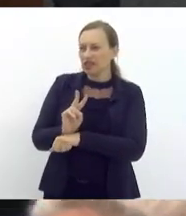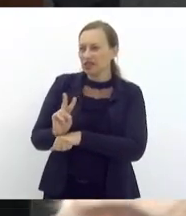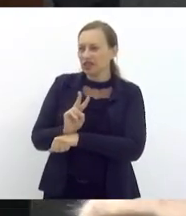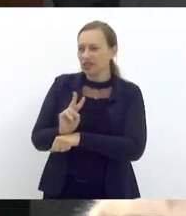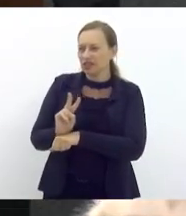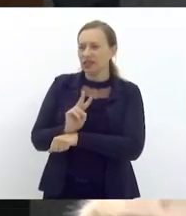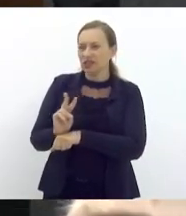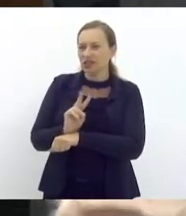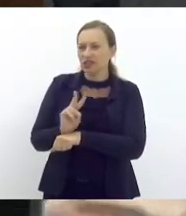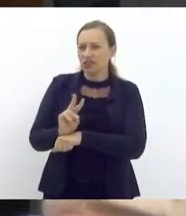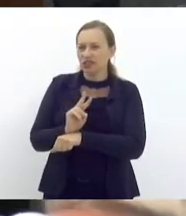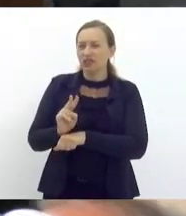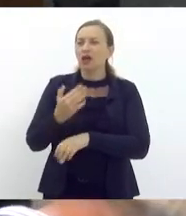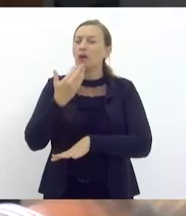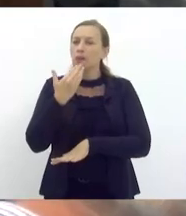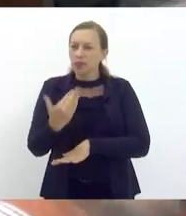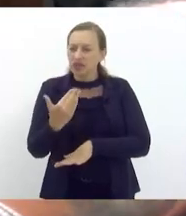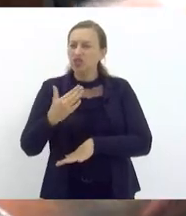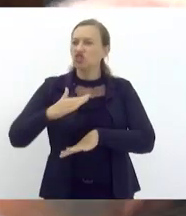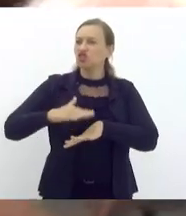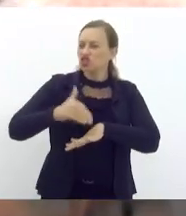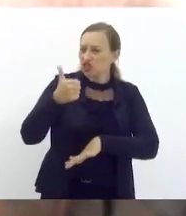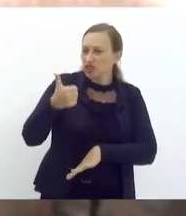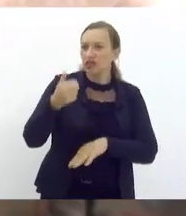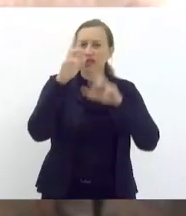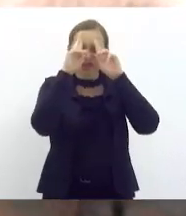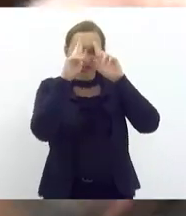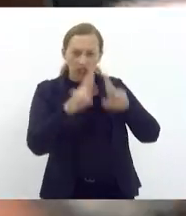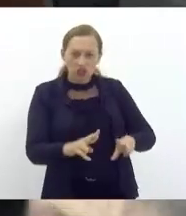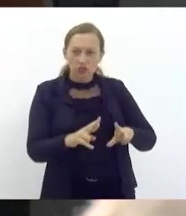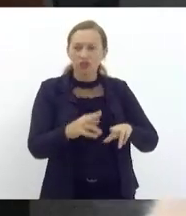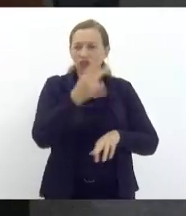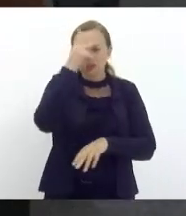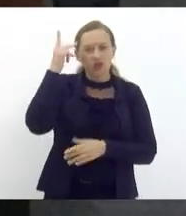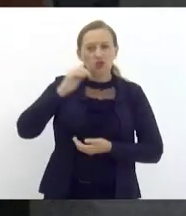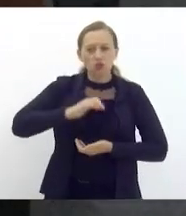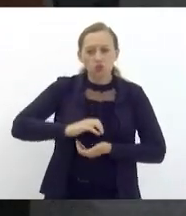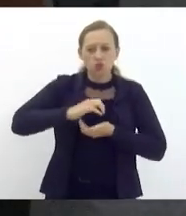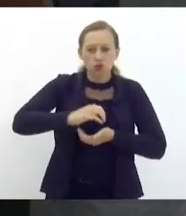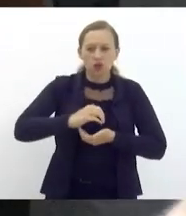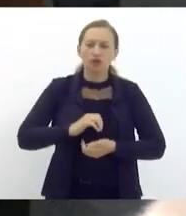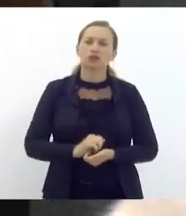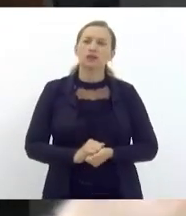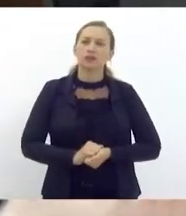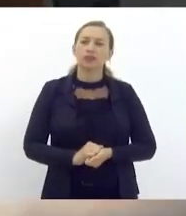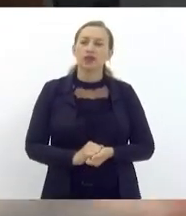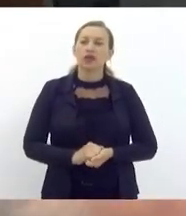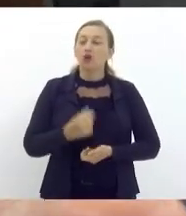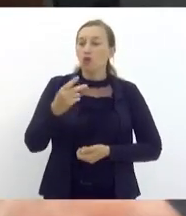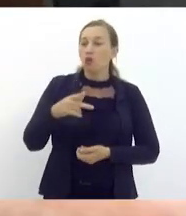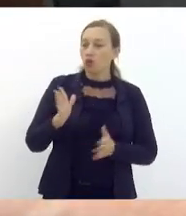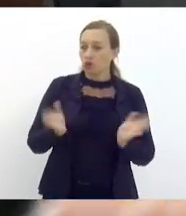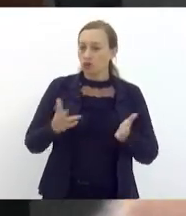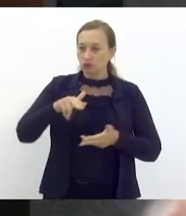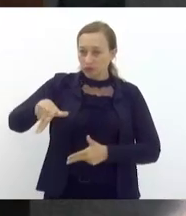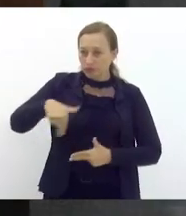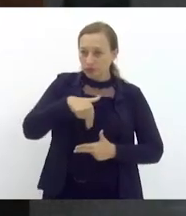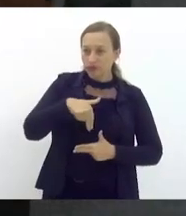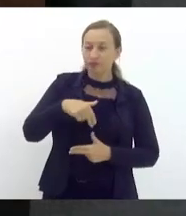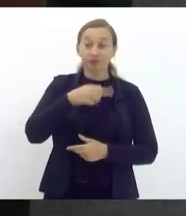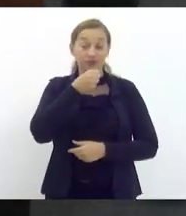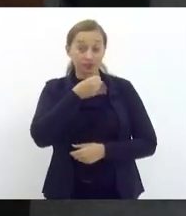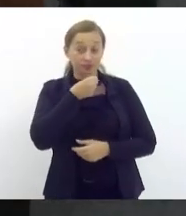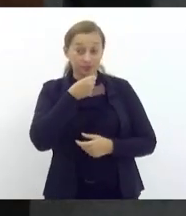para que a gente possa pedir dignidade e respeito a pessoa idosa Então eu estou aqui hoje fazendo uso do microfone